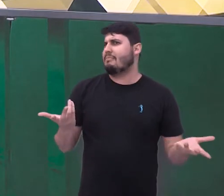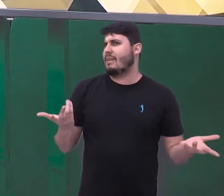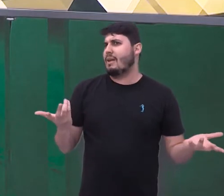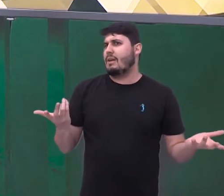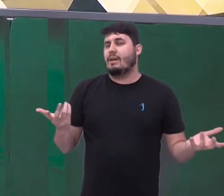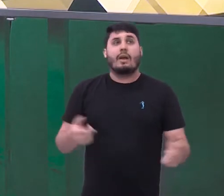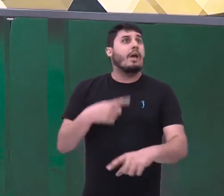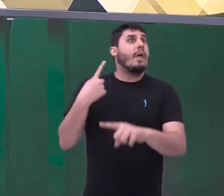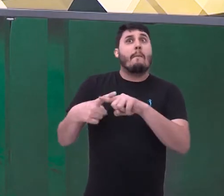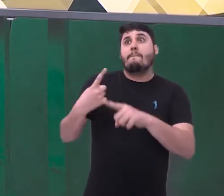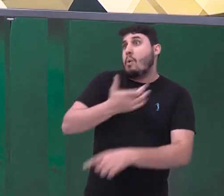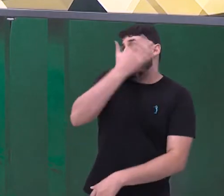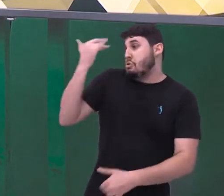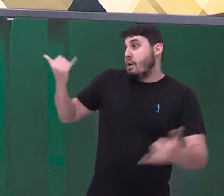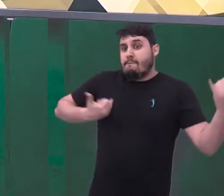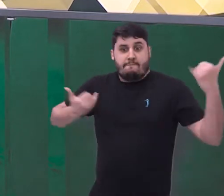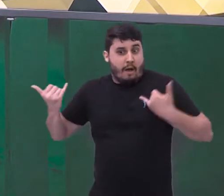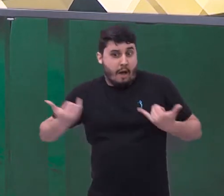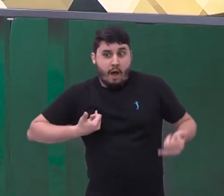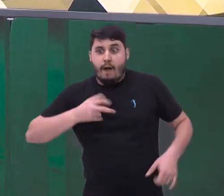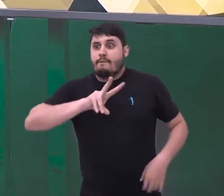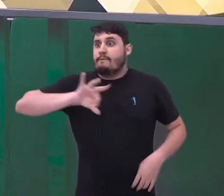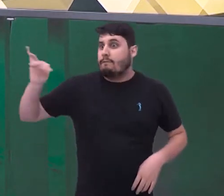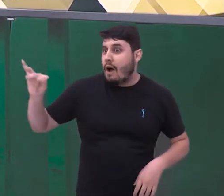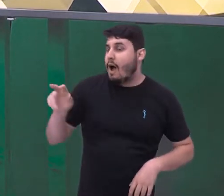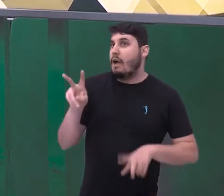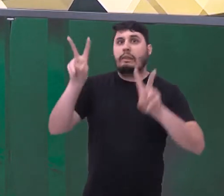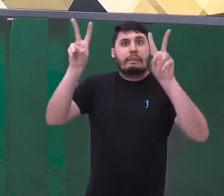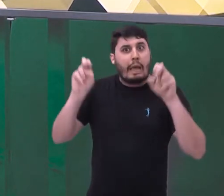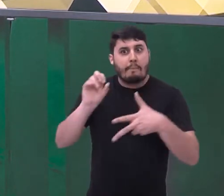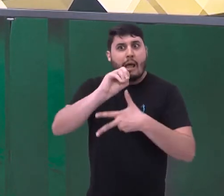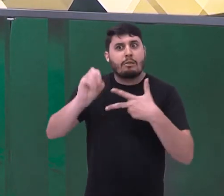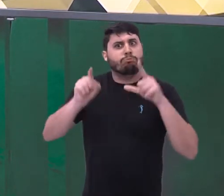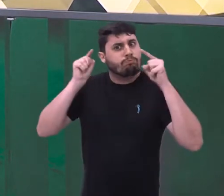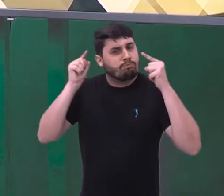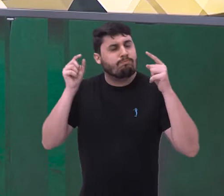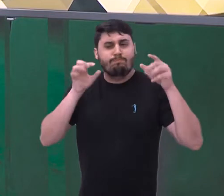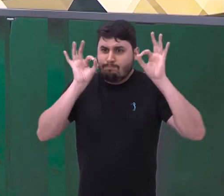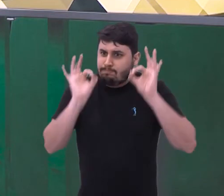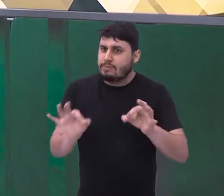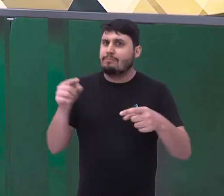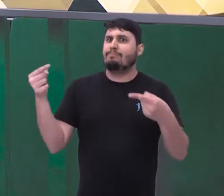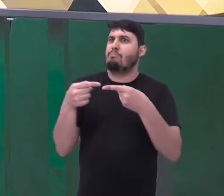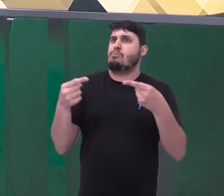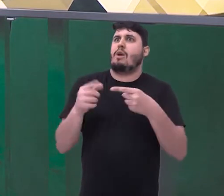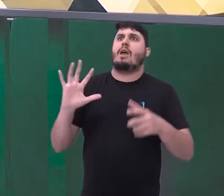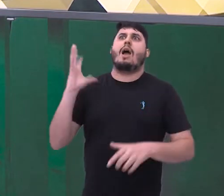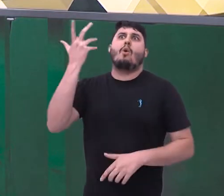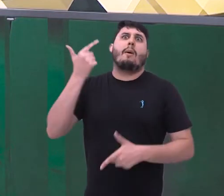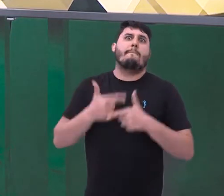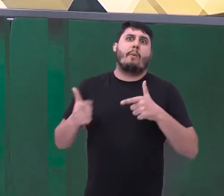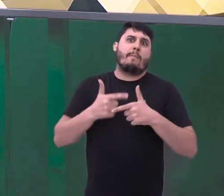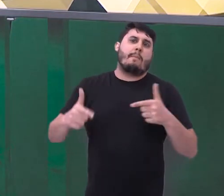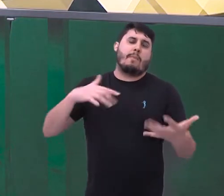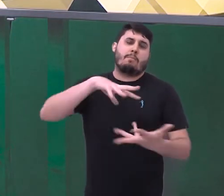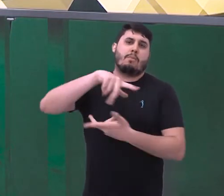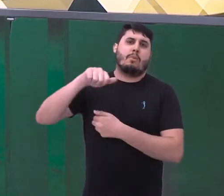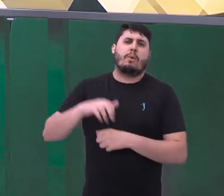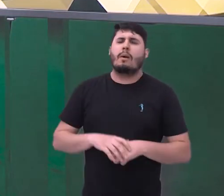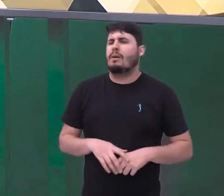quem disse isso? Não, a gente ouviu por aí, tinha na internet. Eu digo, não vai ser, porque aqui não